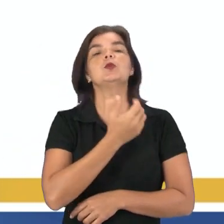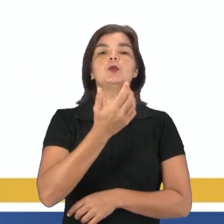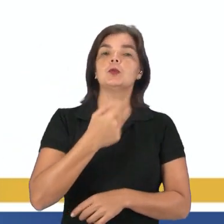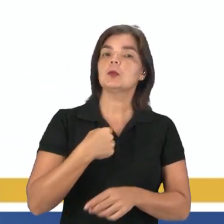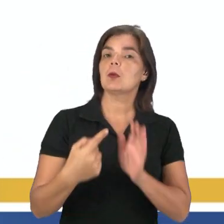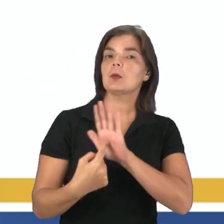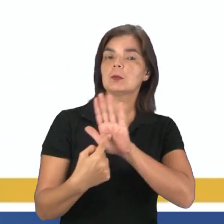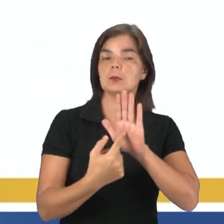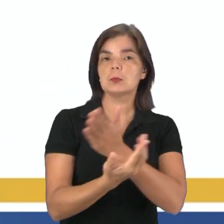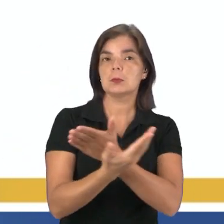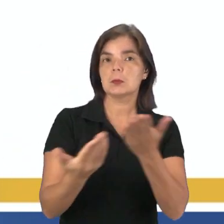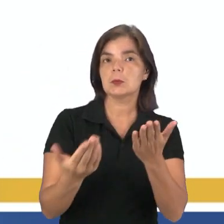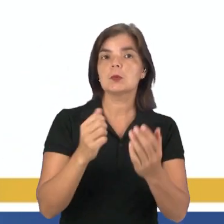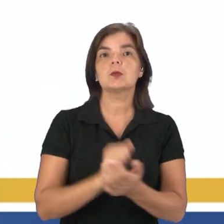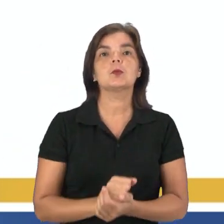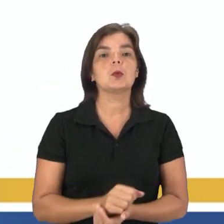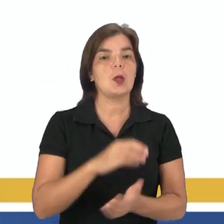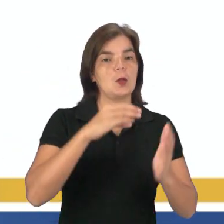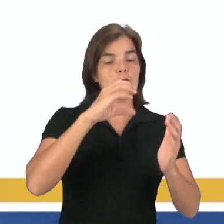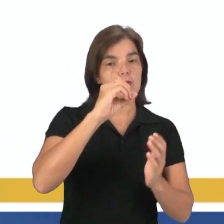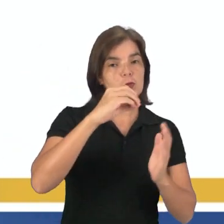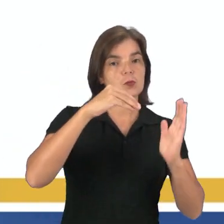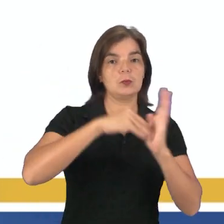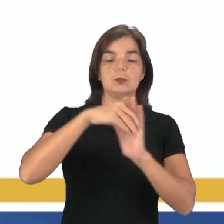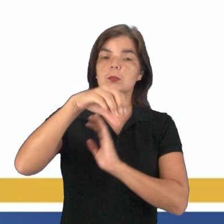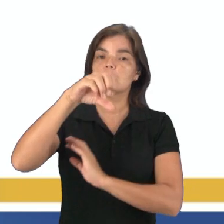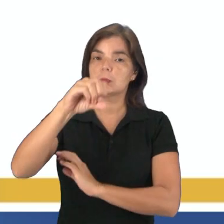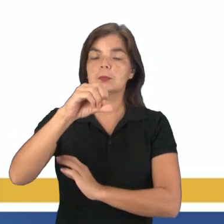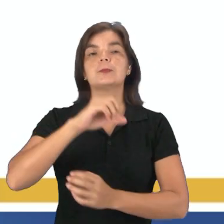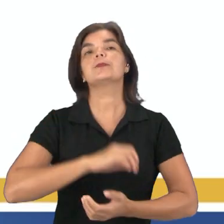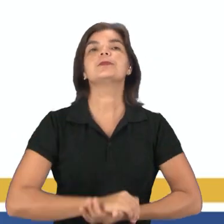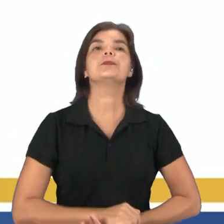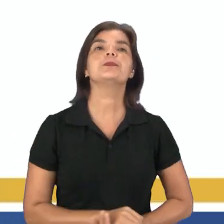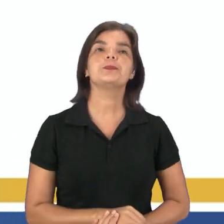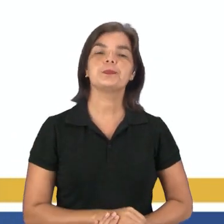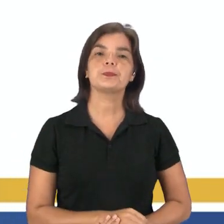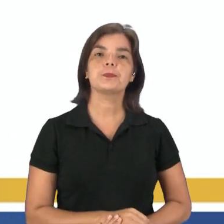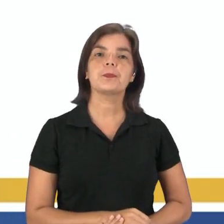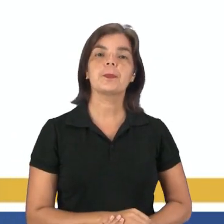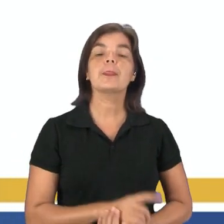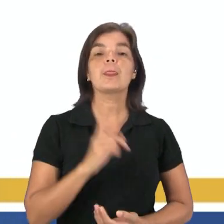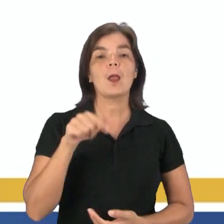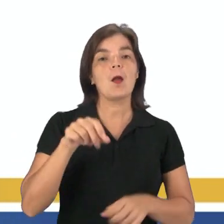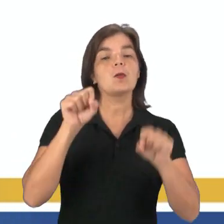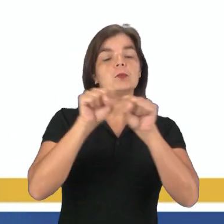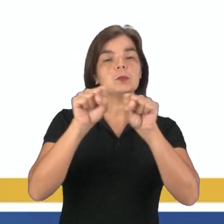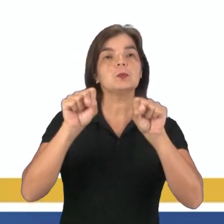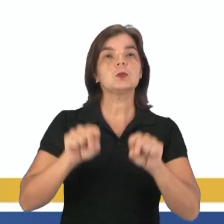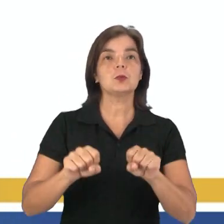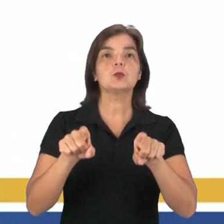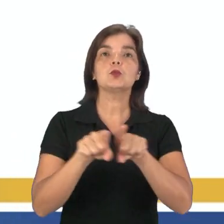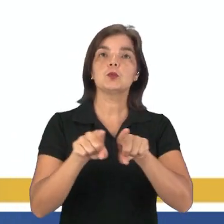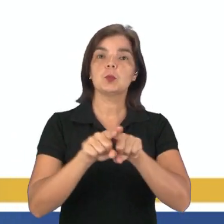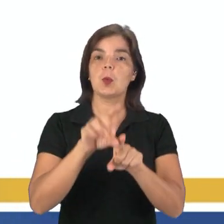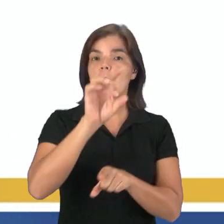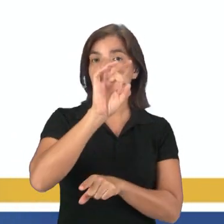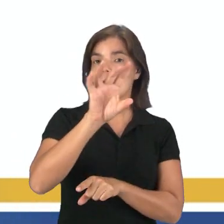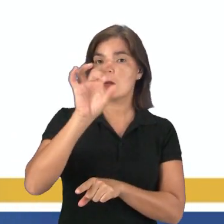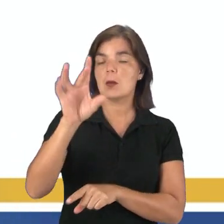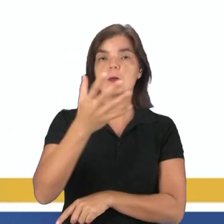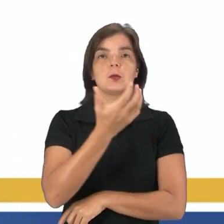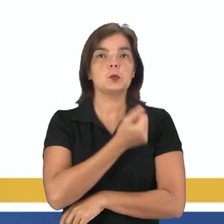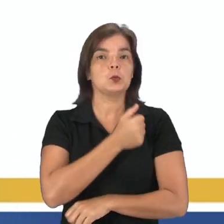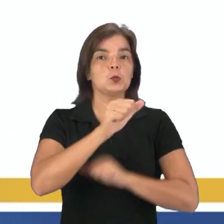algarismos que nós temos aí, que é do 0 até o 9. Então, é um sistema posicional. Cada